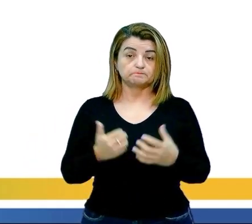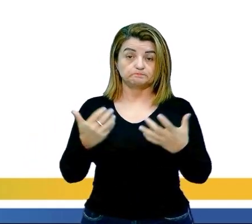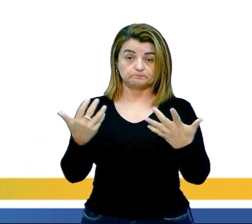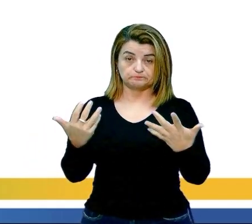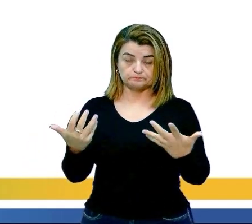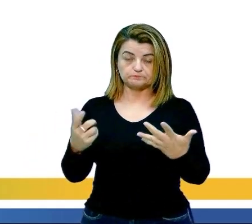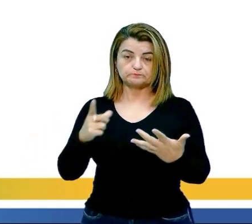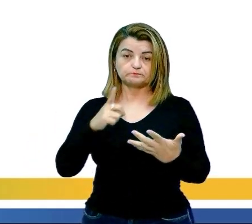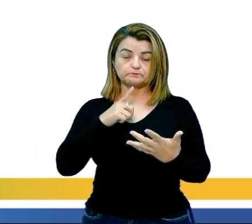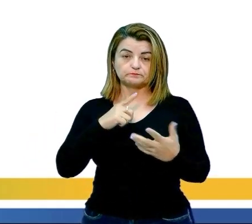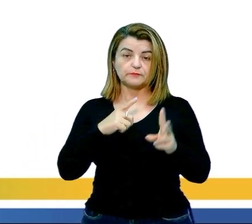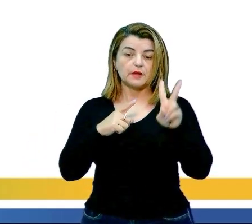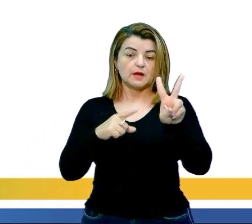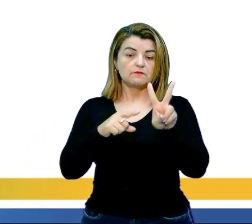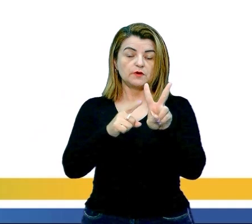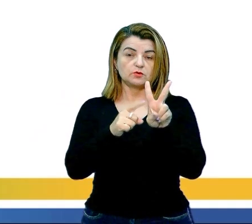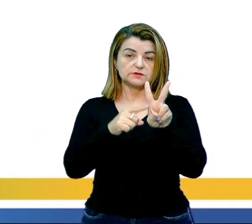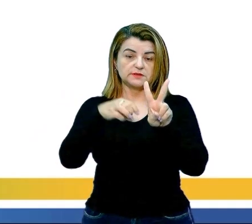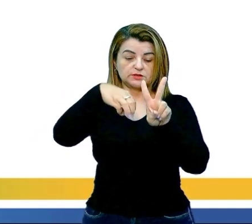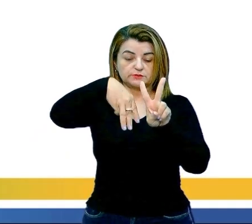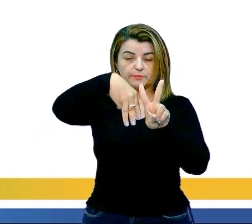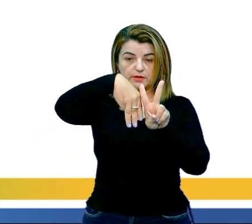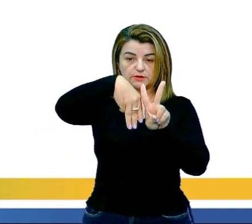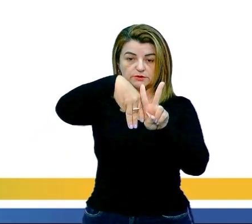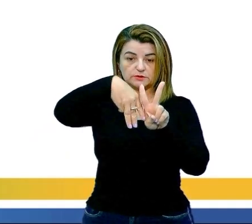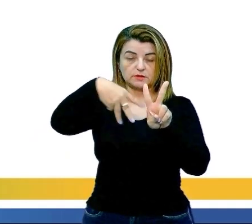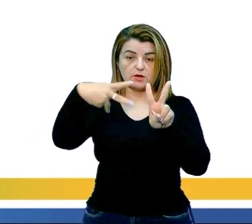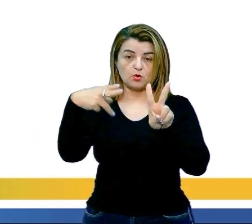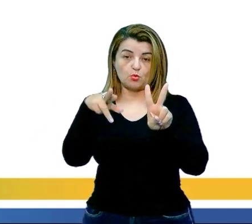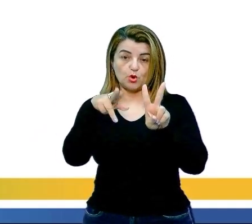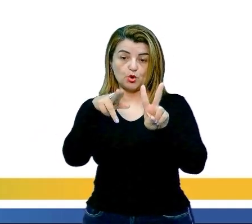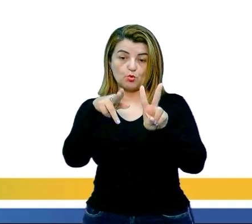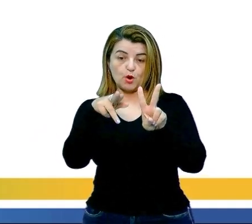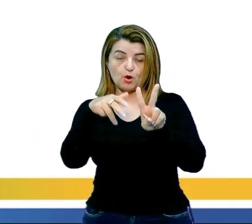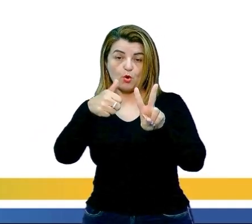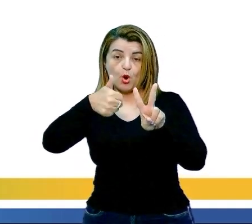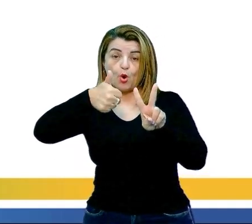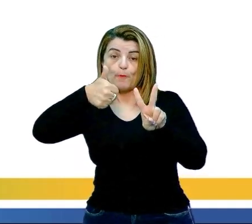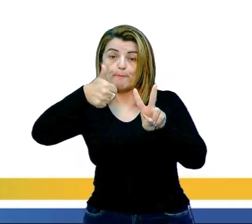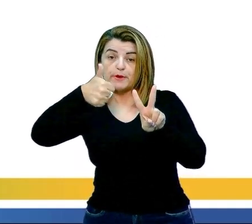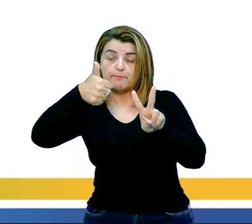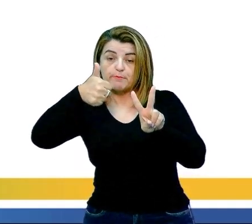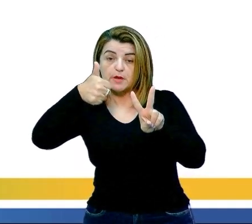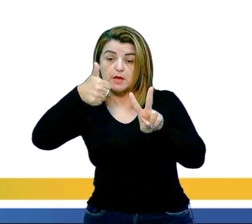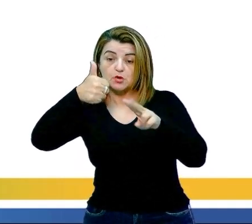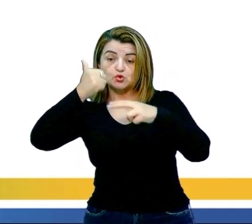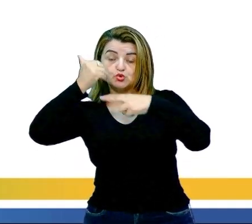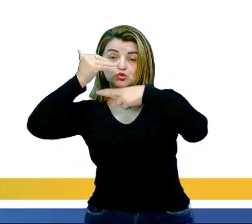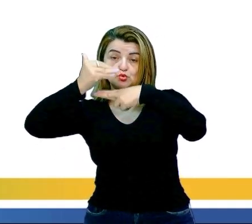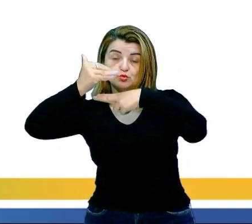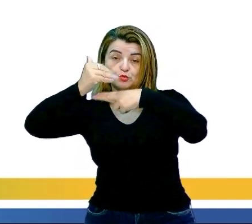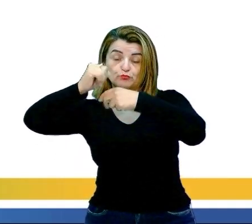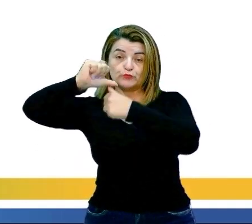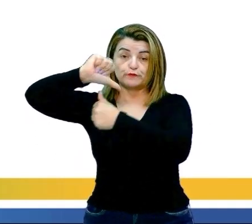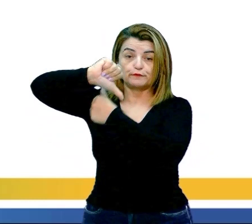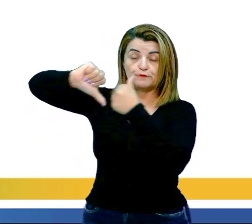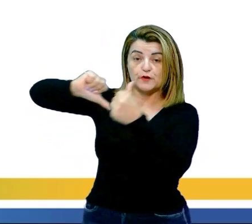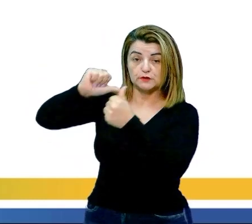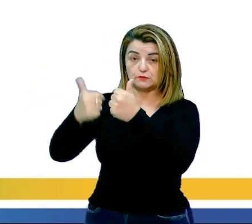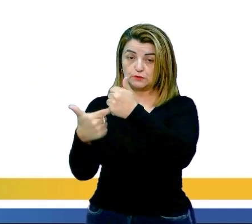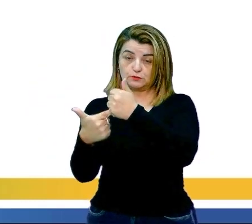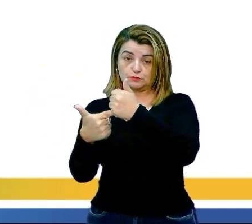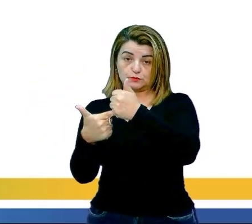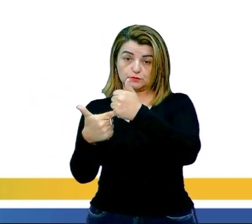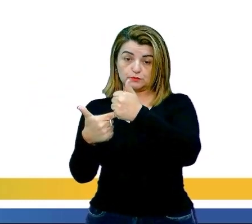Então, nós vamos ter aí, velocidade média é igual o primeiro sobre o inverso do segundo, ou